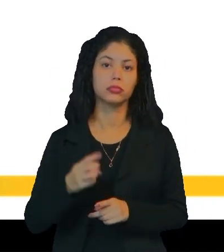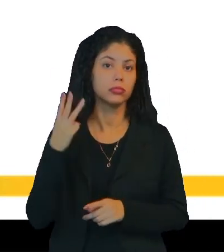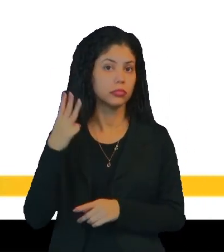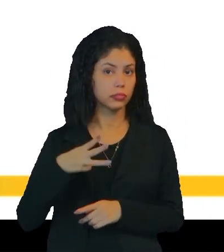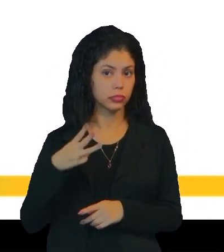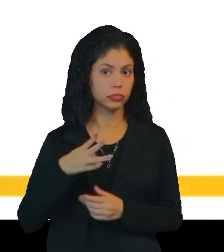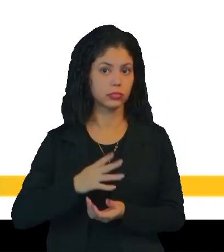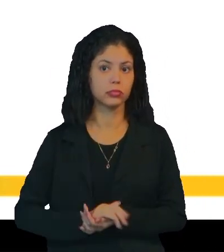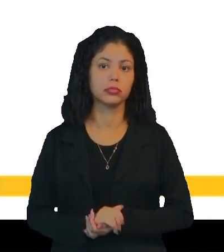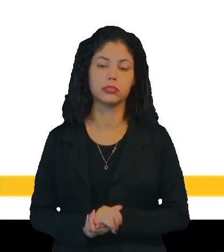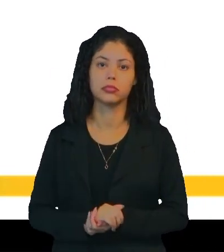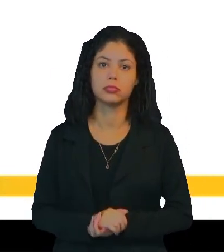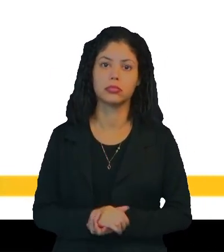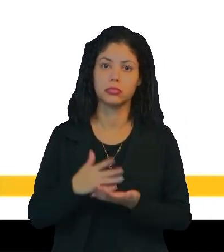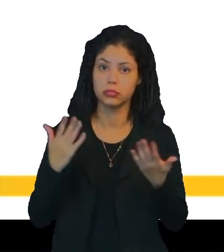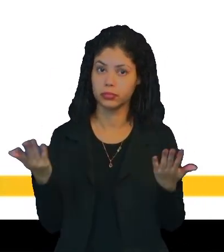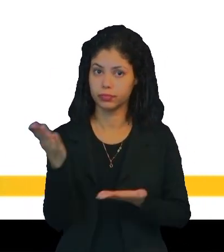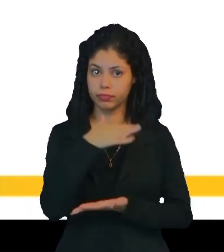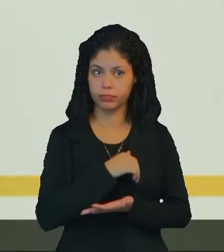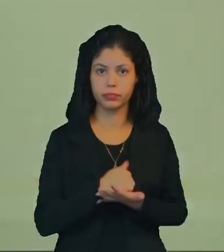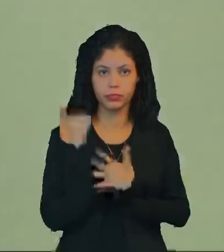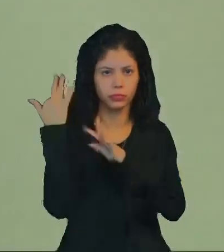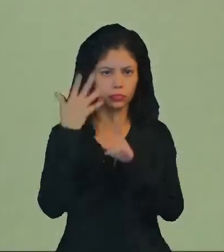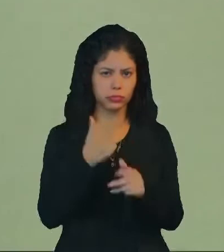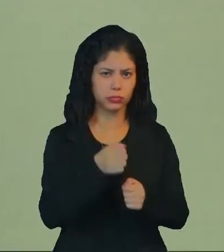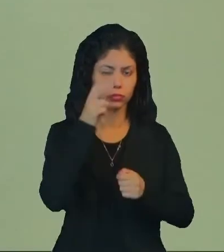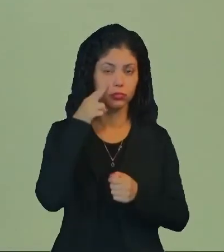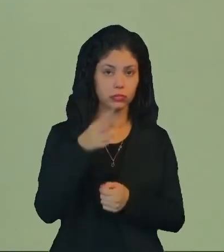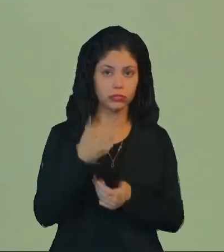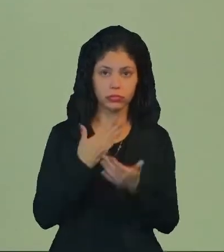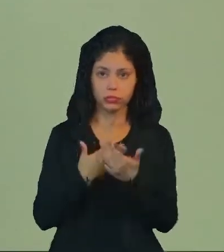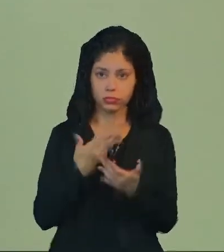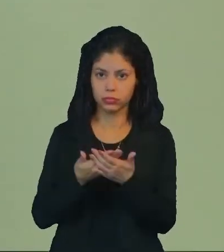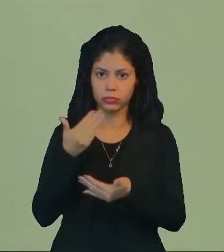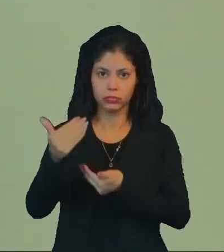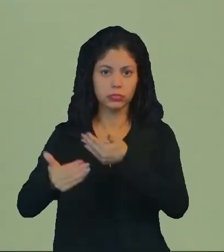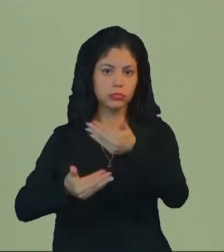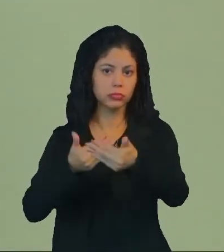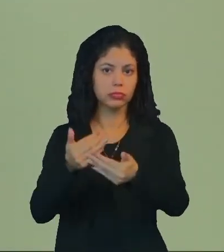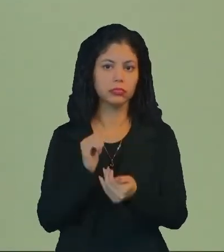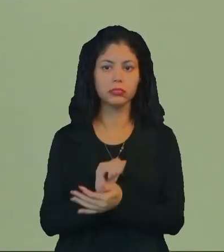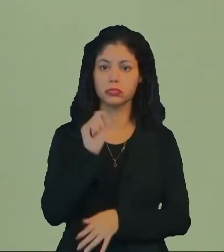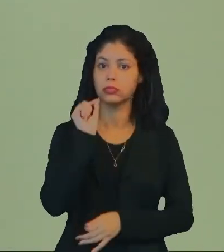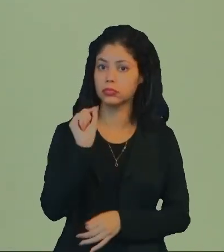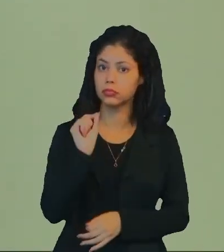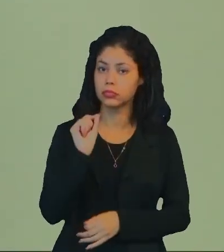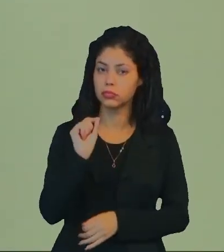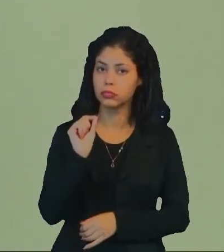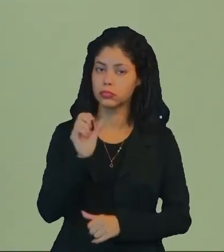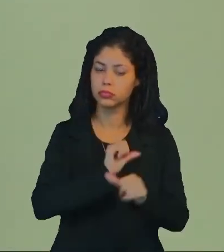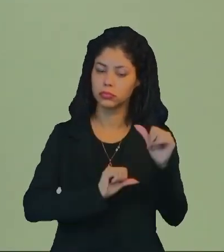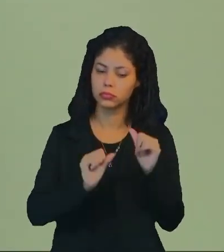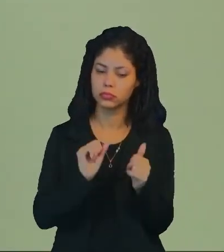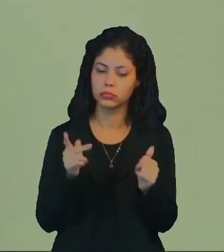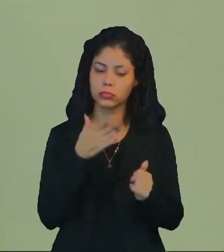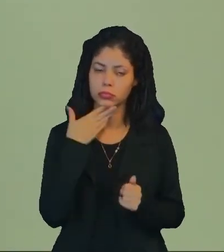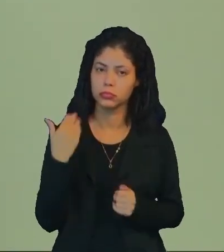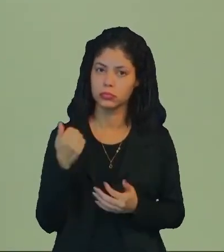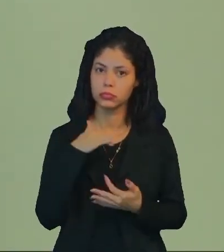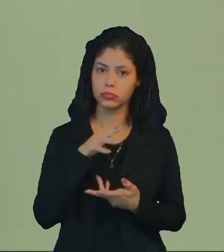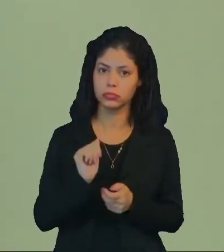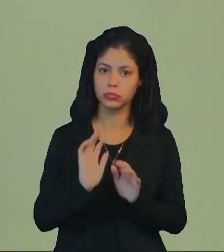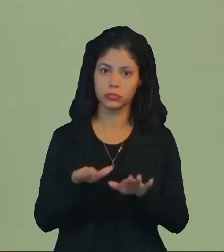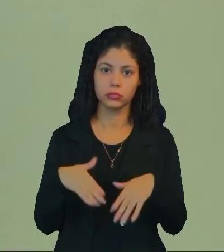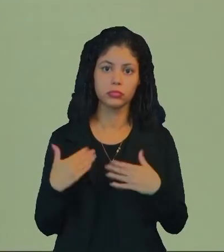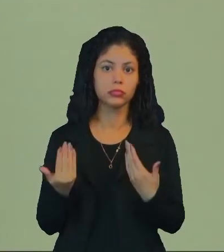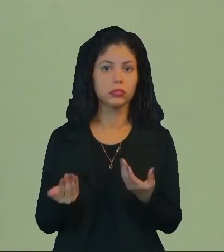3 características. Então vamos lá, gente, vamos relembrar o que a gente viu durante a aula. O que me daria um planeta realmente adaptado?